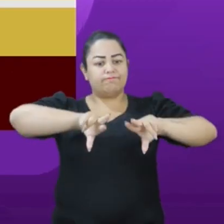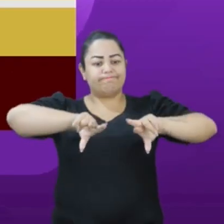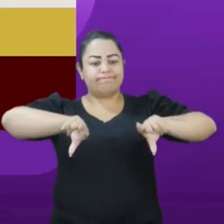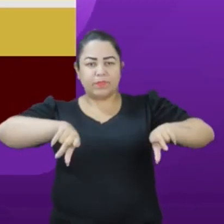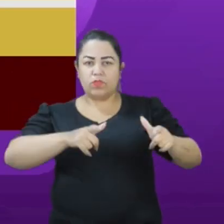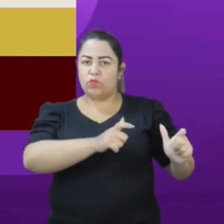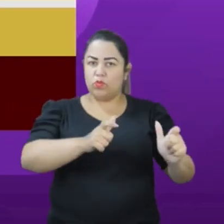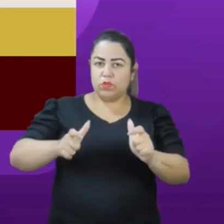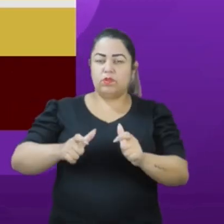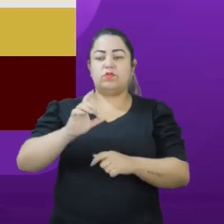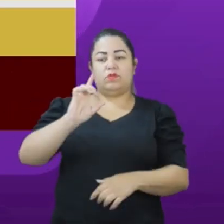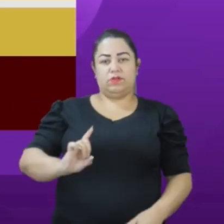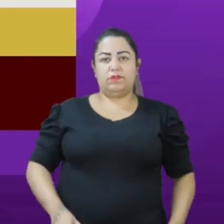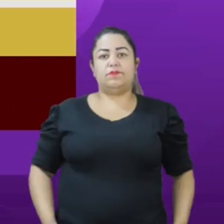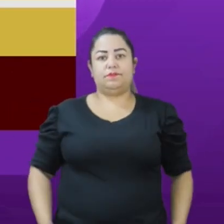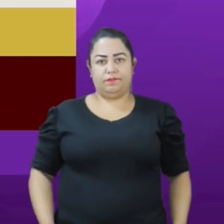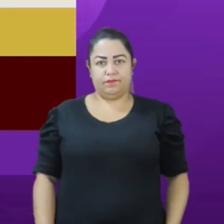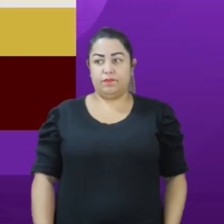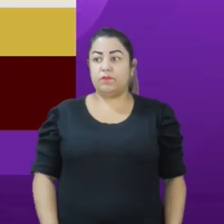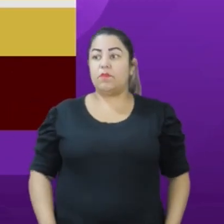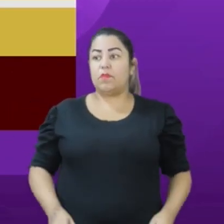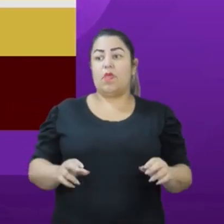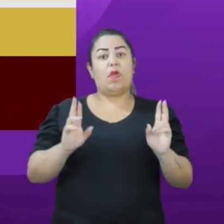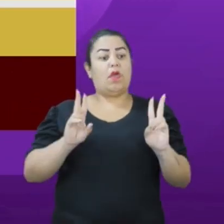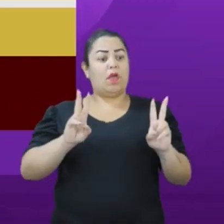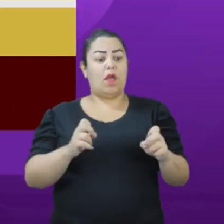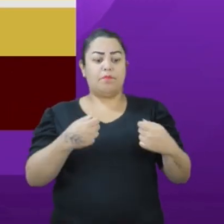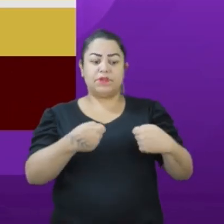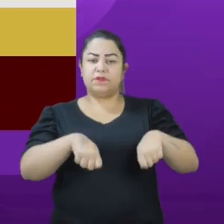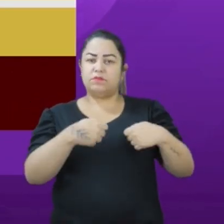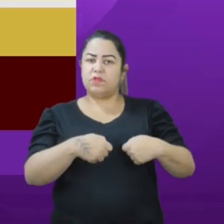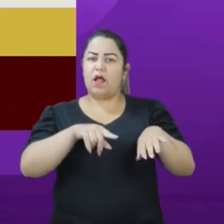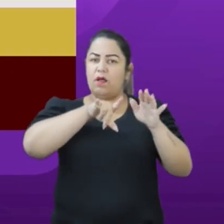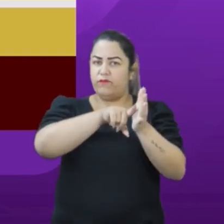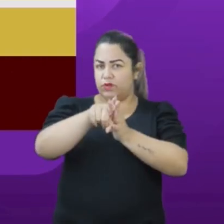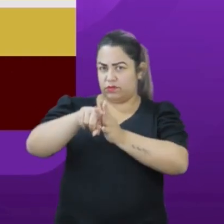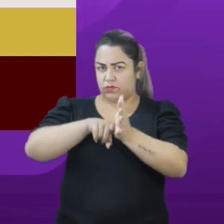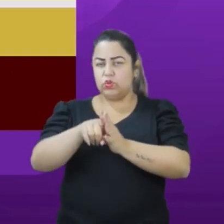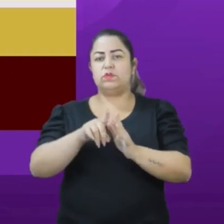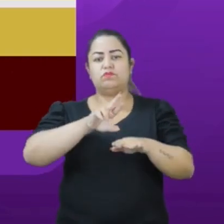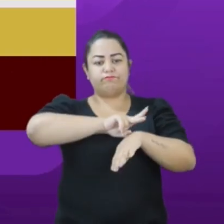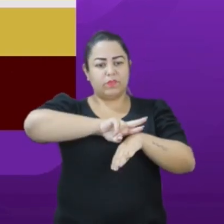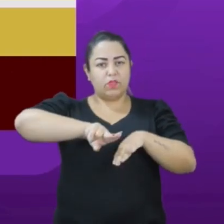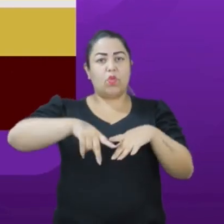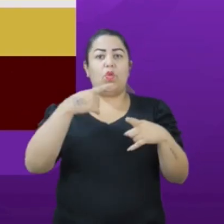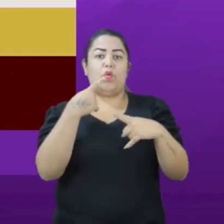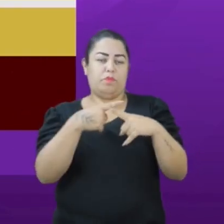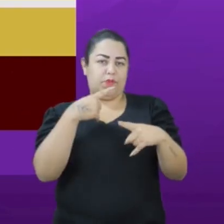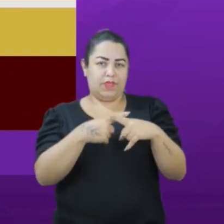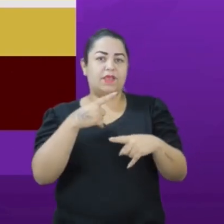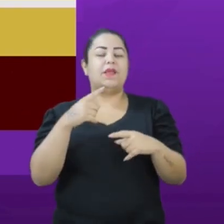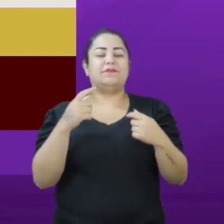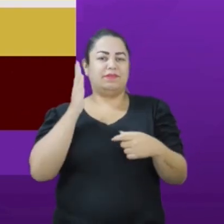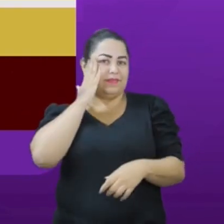diversas áreas do direito, né, em relação à necessidade da verificação do gênero, porque a gente sabe que